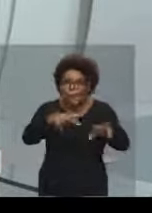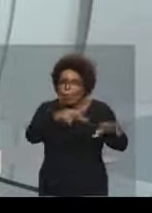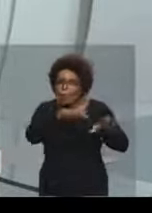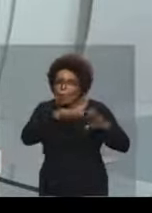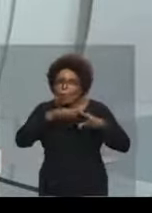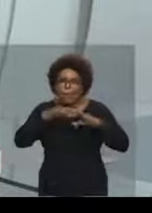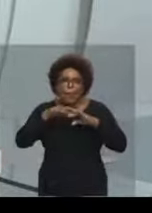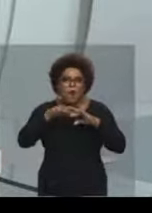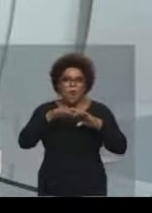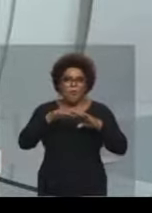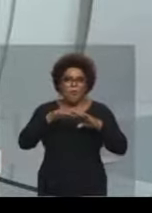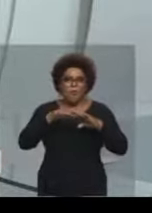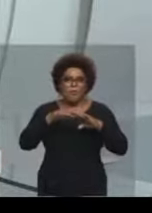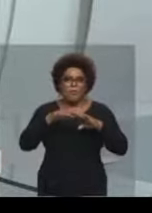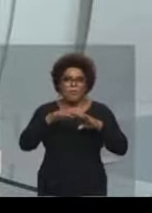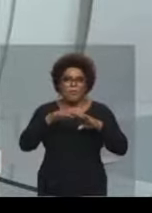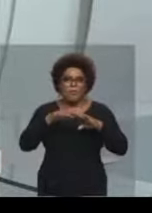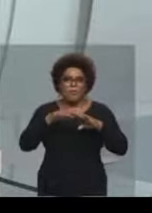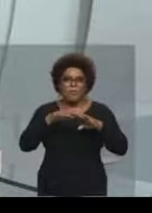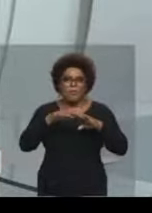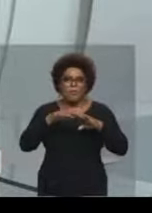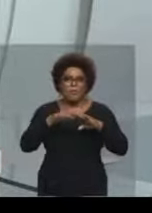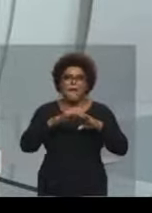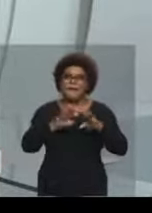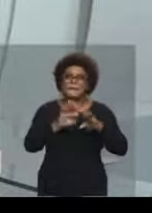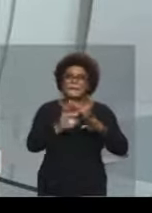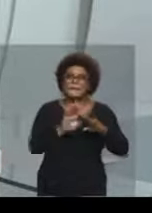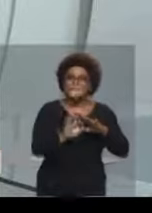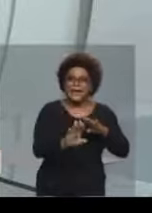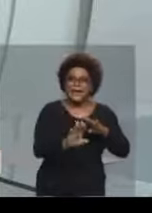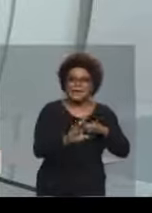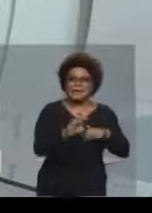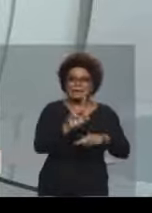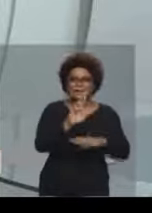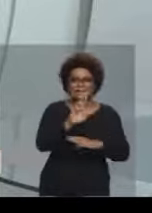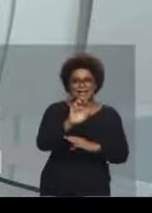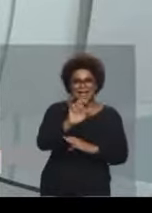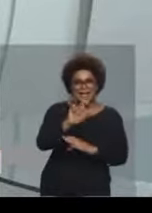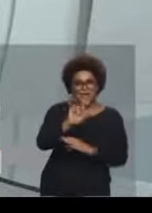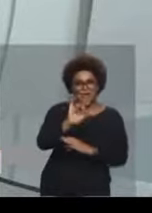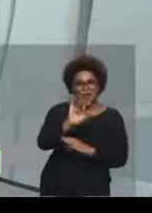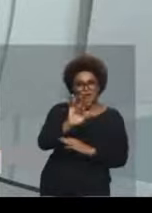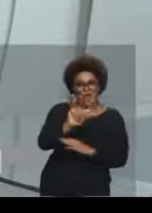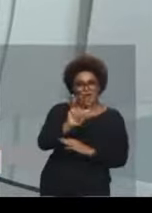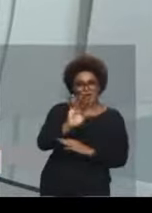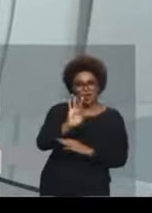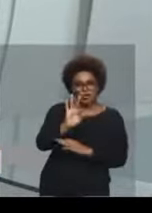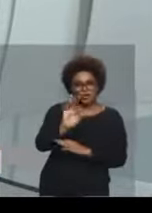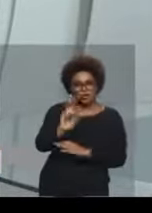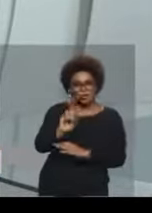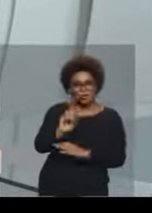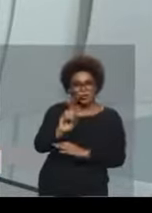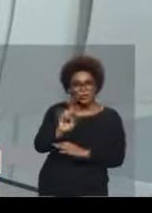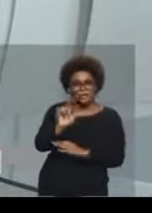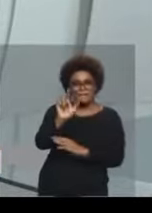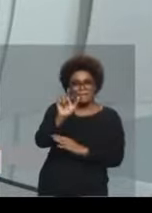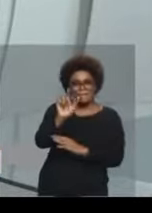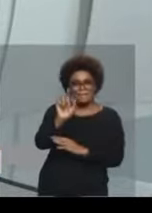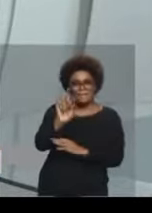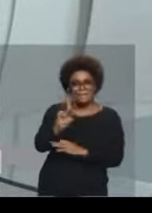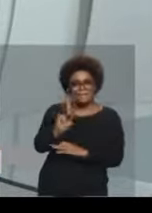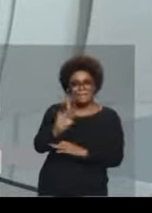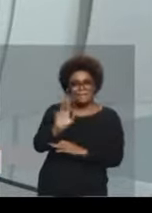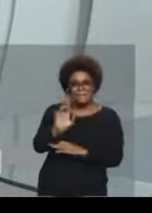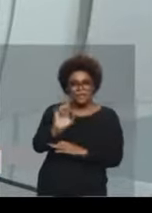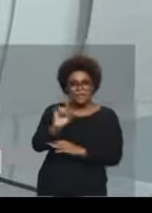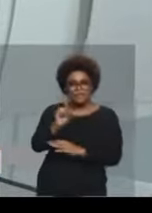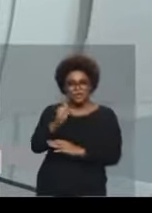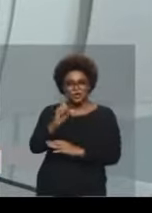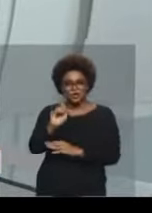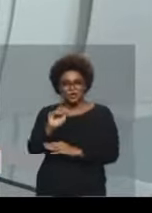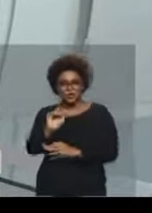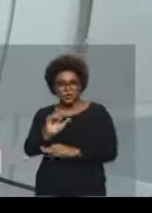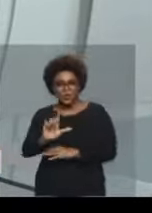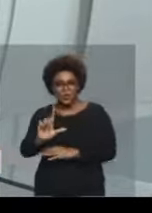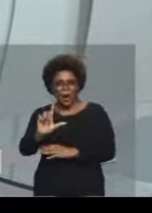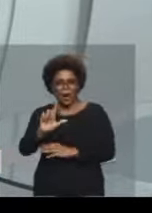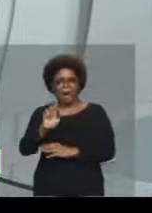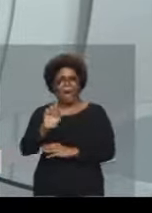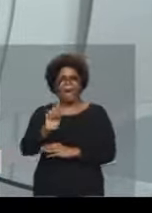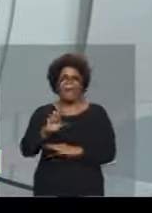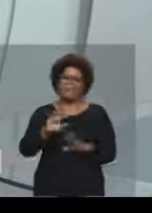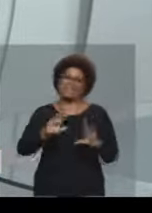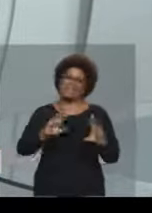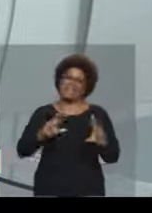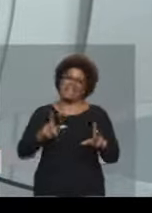mesma coisa. No relato pessoal, ele é subjetivo, tem subjetividade. Então, nós vamos nos